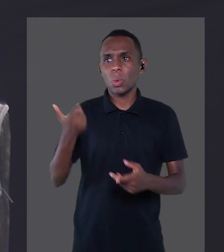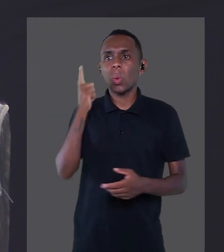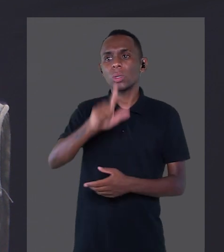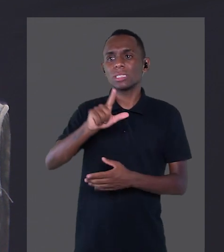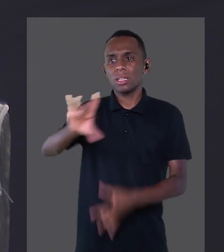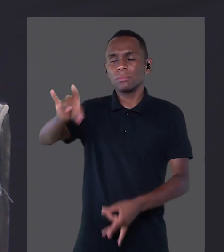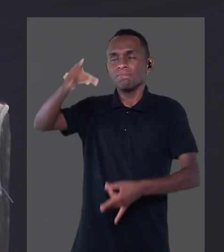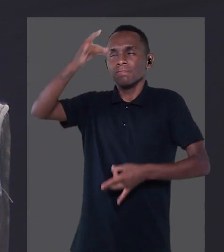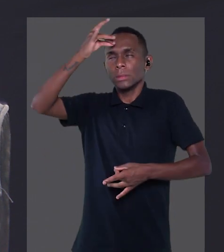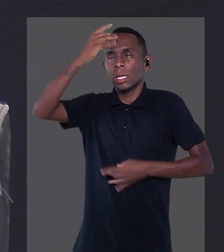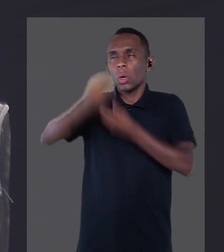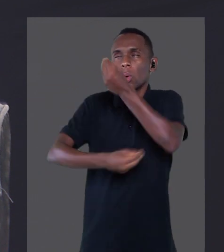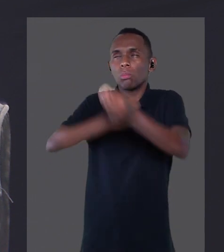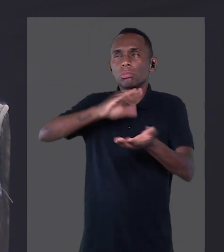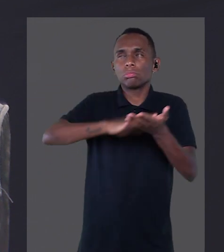letra.